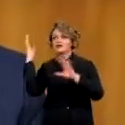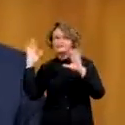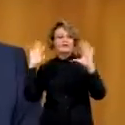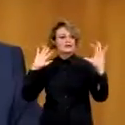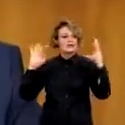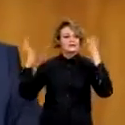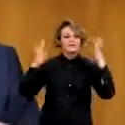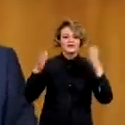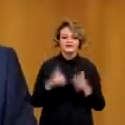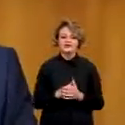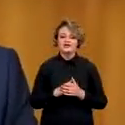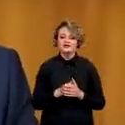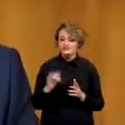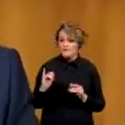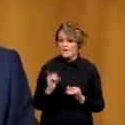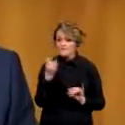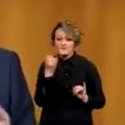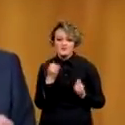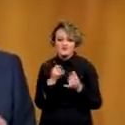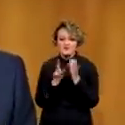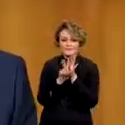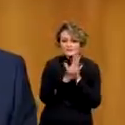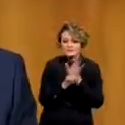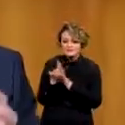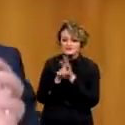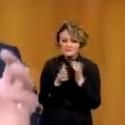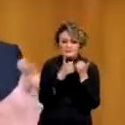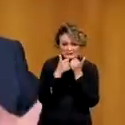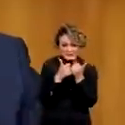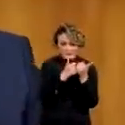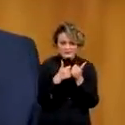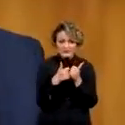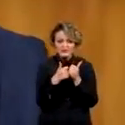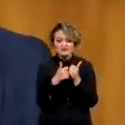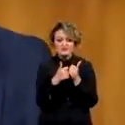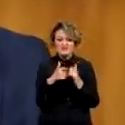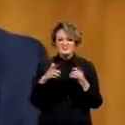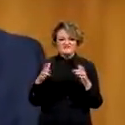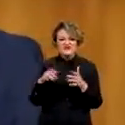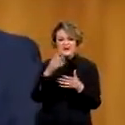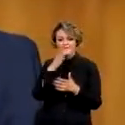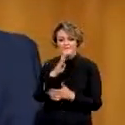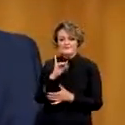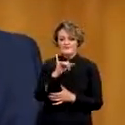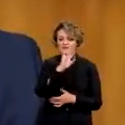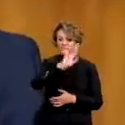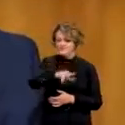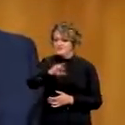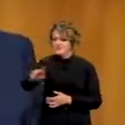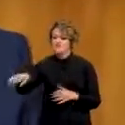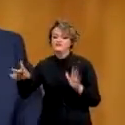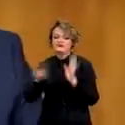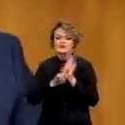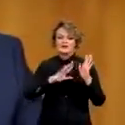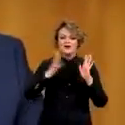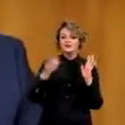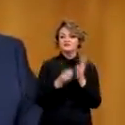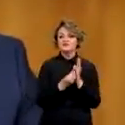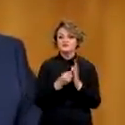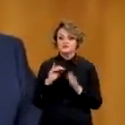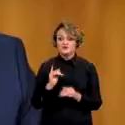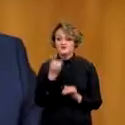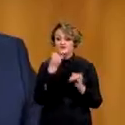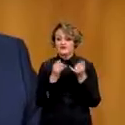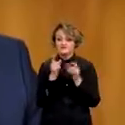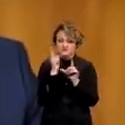E se a gente tirar proveito, pesquisando corretamente a riqueza da biodiversidade da Amazônia, a gente pode